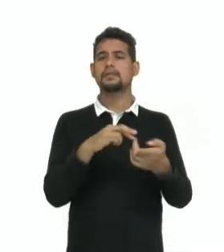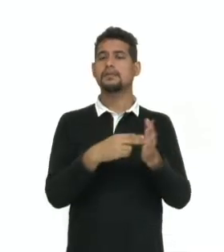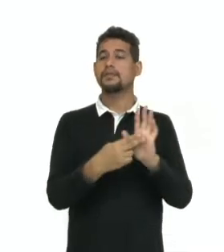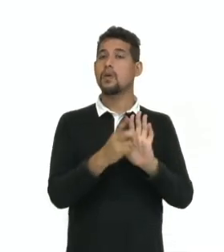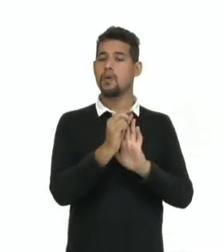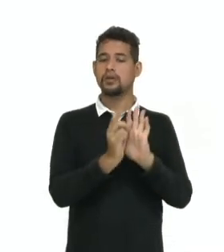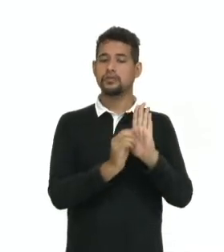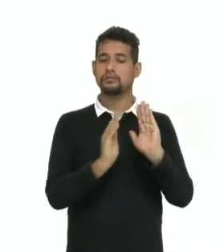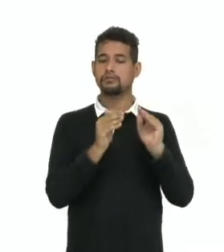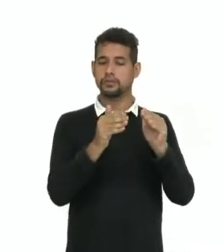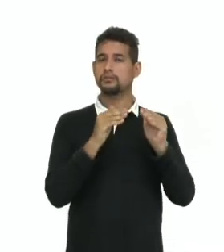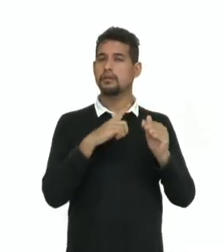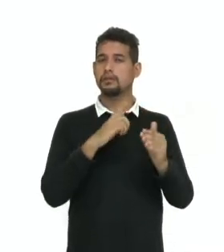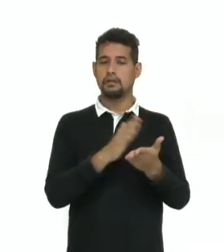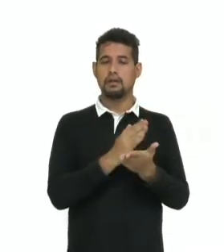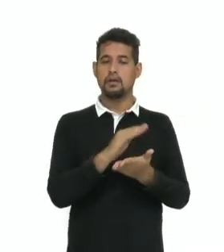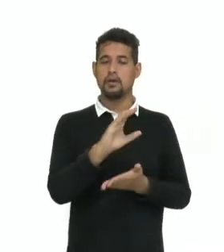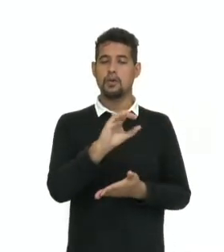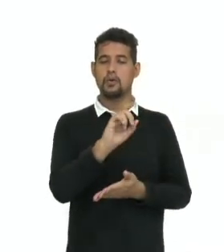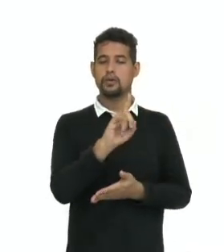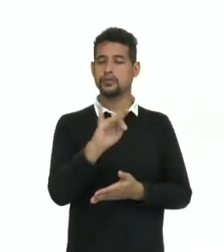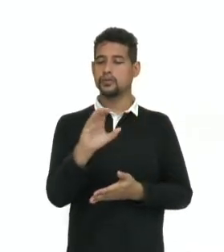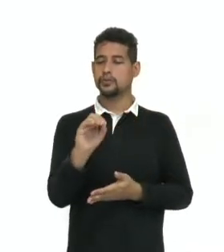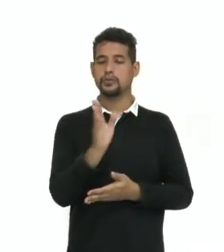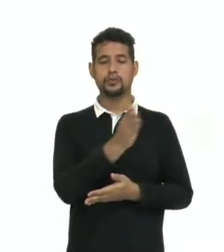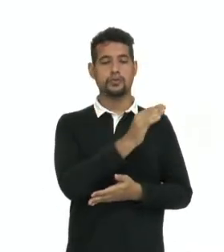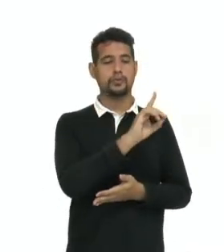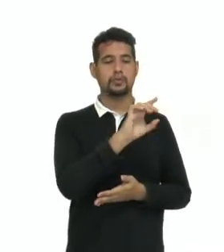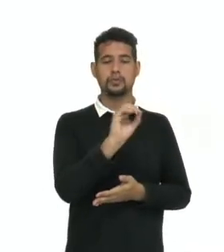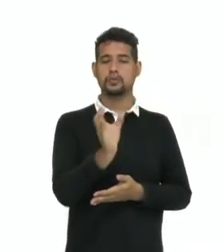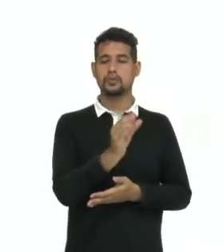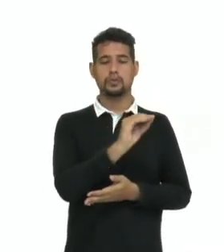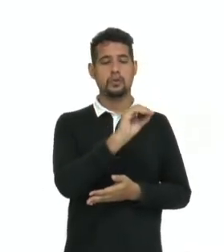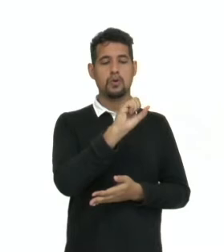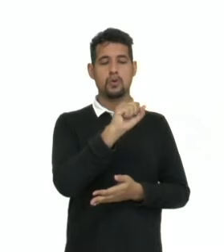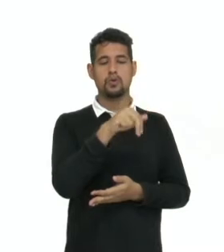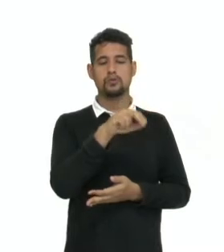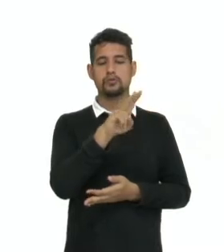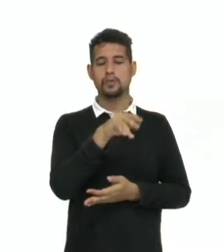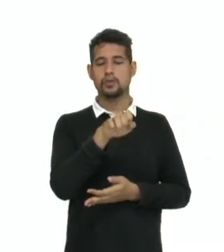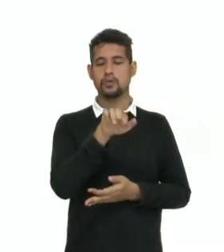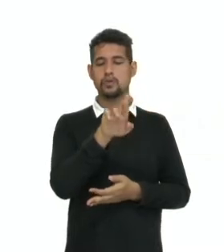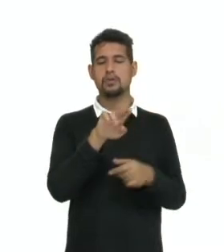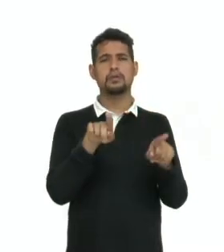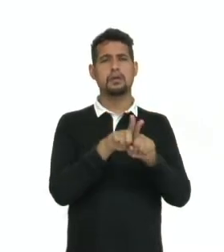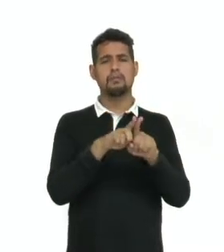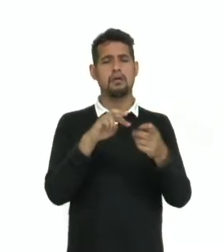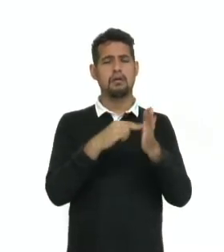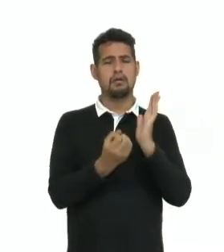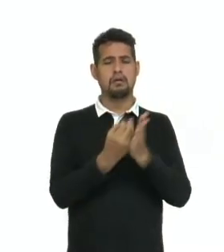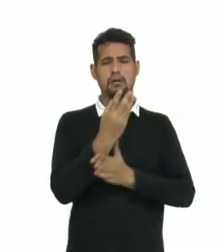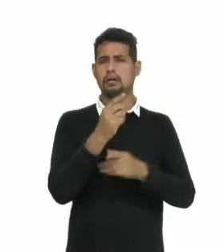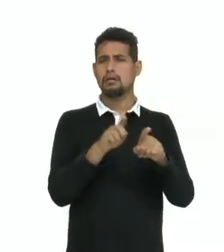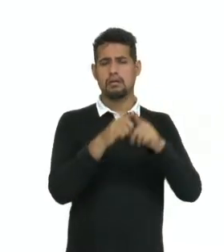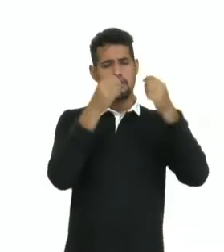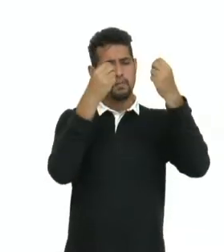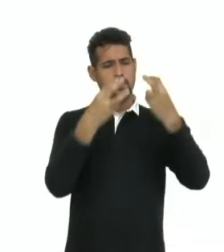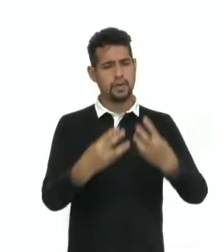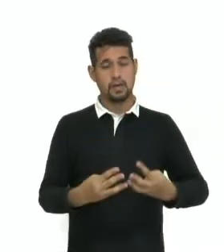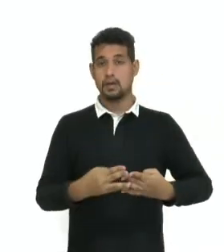artigo específico no Código do Consumidor para fundamentar os argumentos dela, né? Ela fundamentou esses